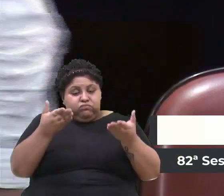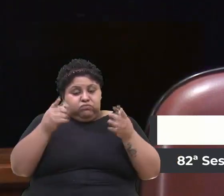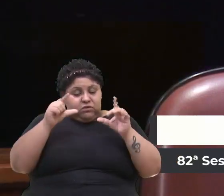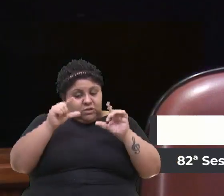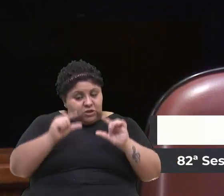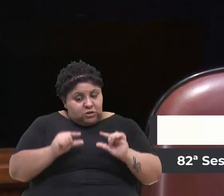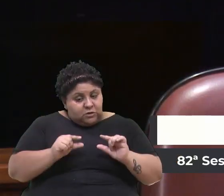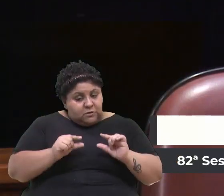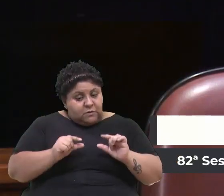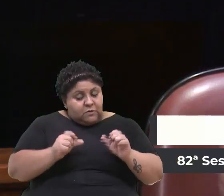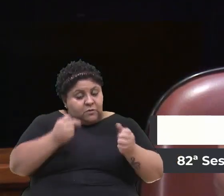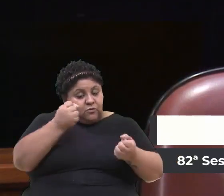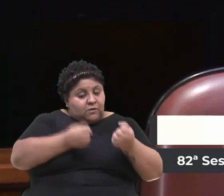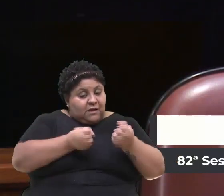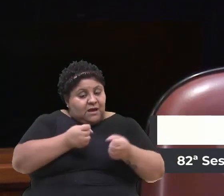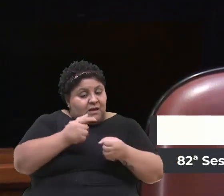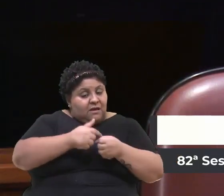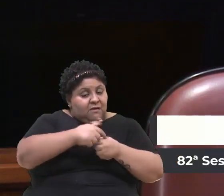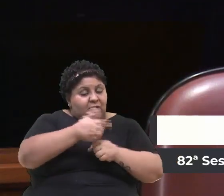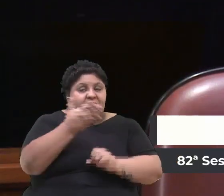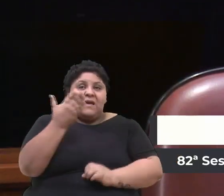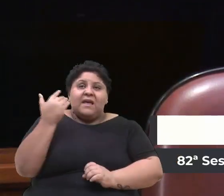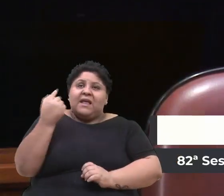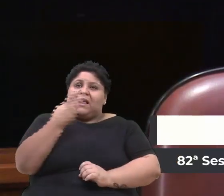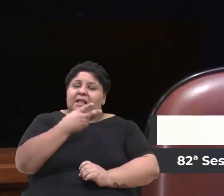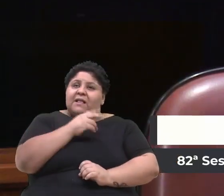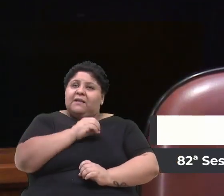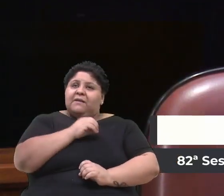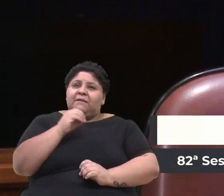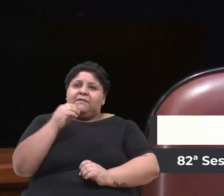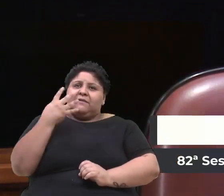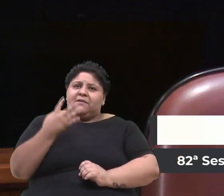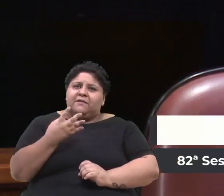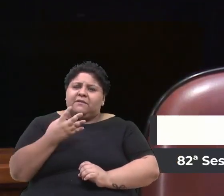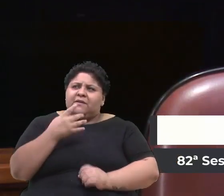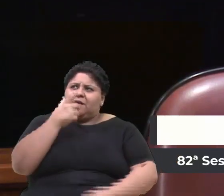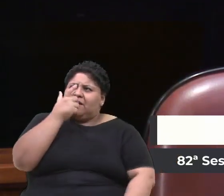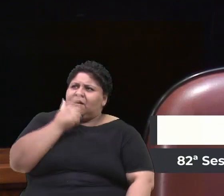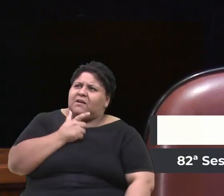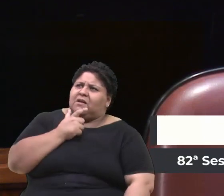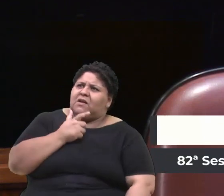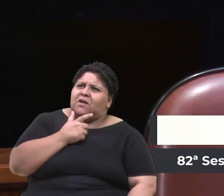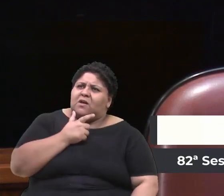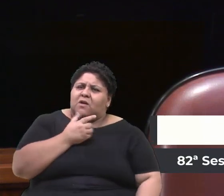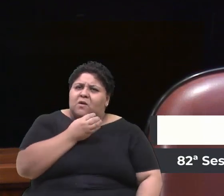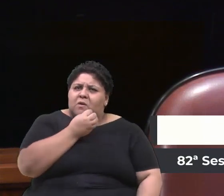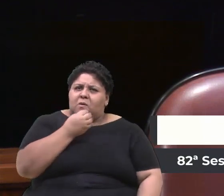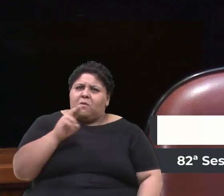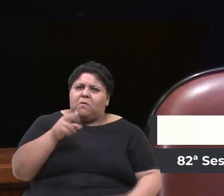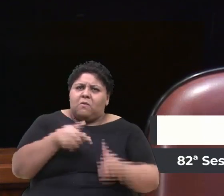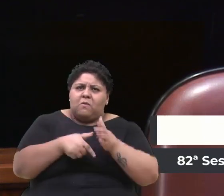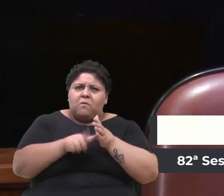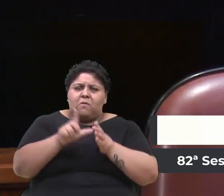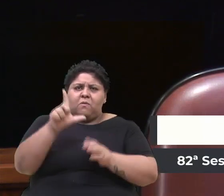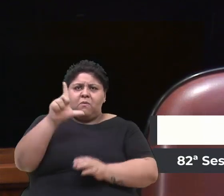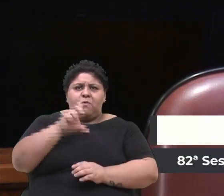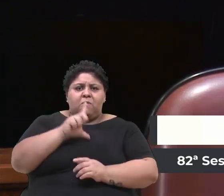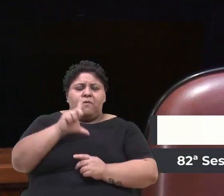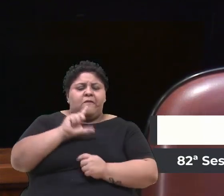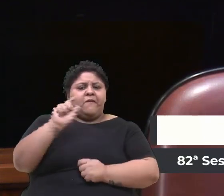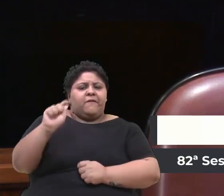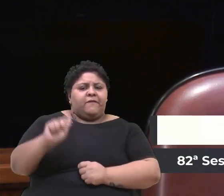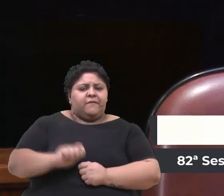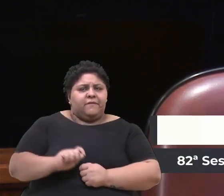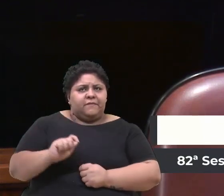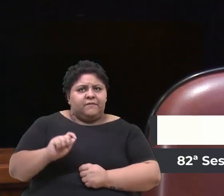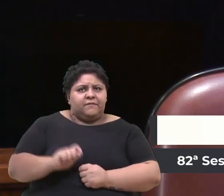cidade. Lá em 2004, se eu não me engano, ou antes, tinha sido feita as